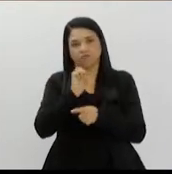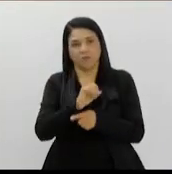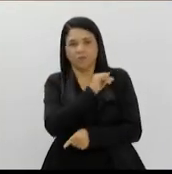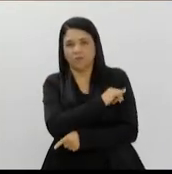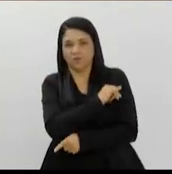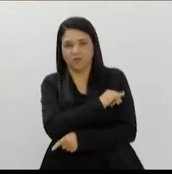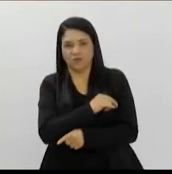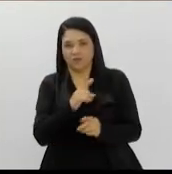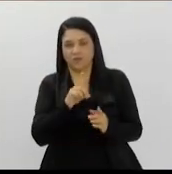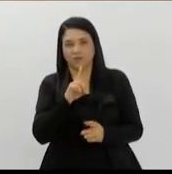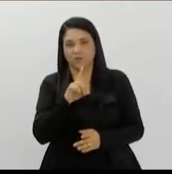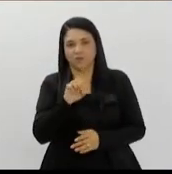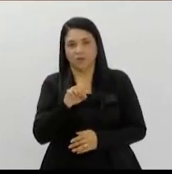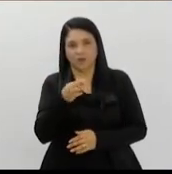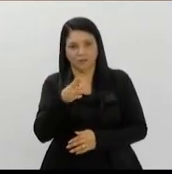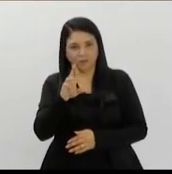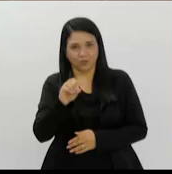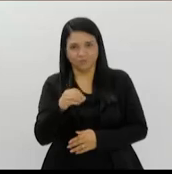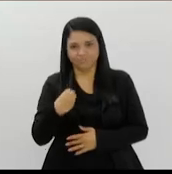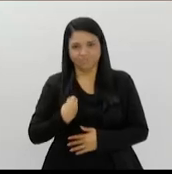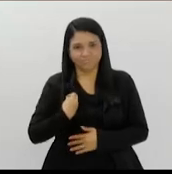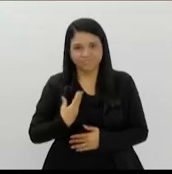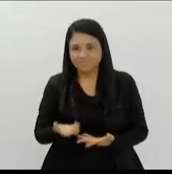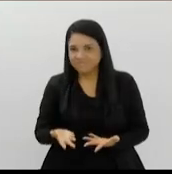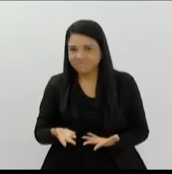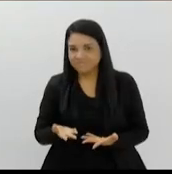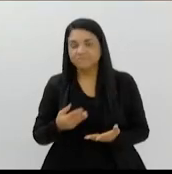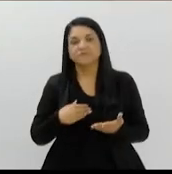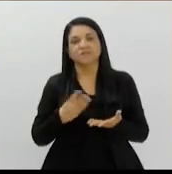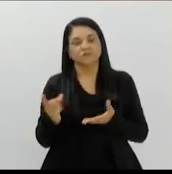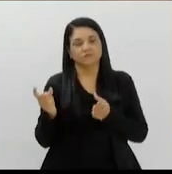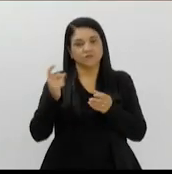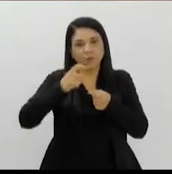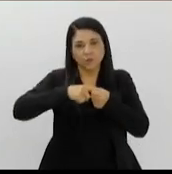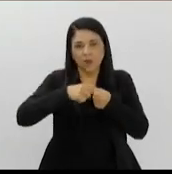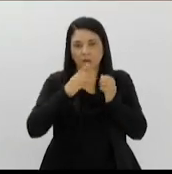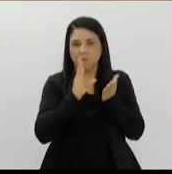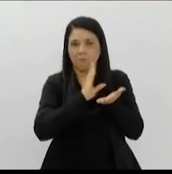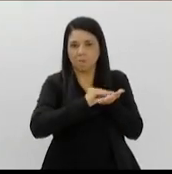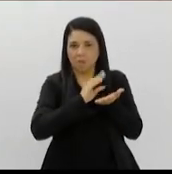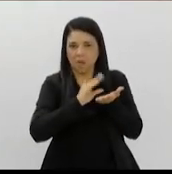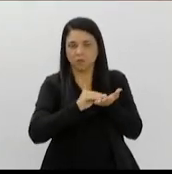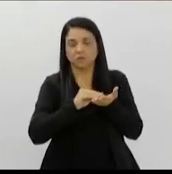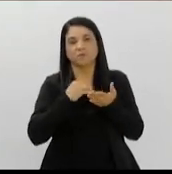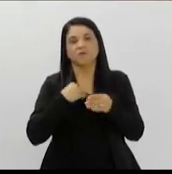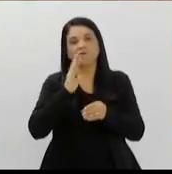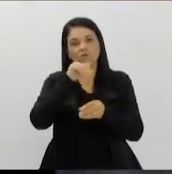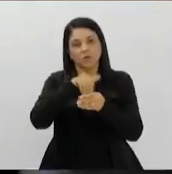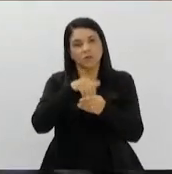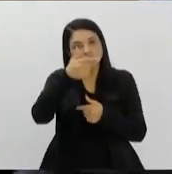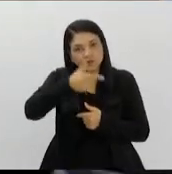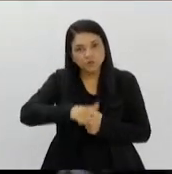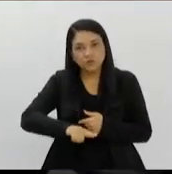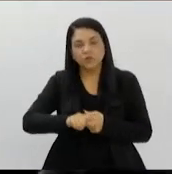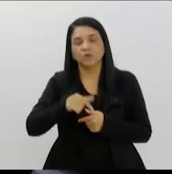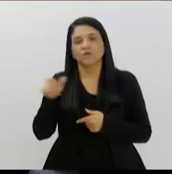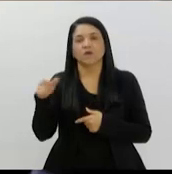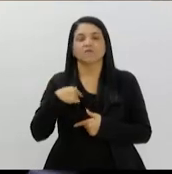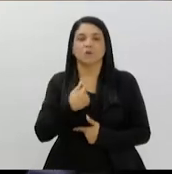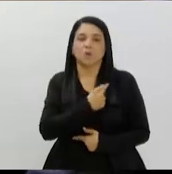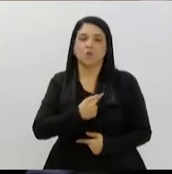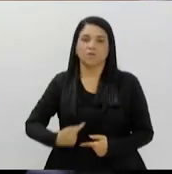presidente, que coloque na pauta para votarmos novamente a extinção do DETRO, e aí fica em cargo do